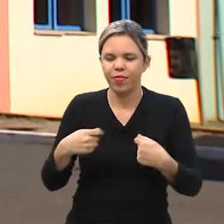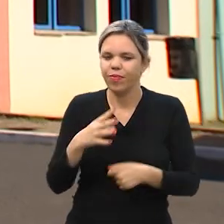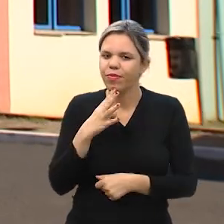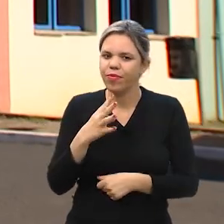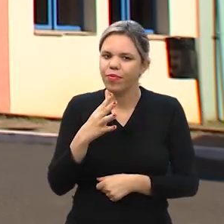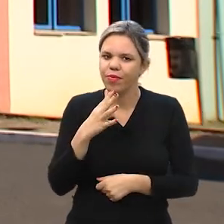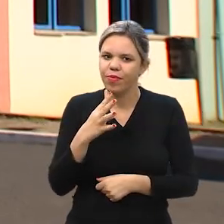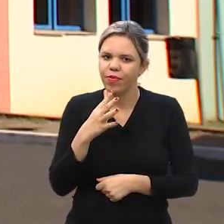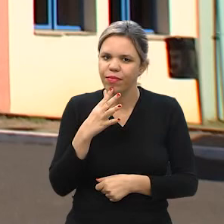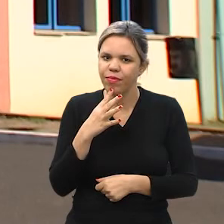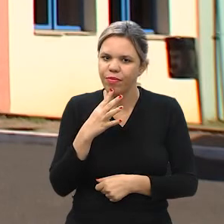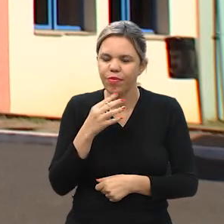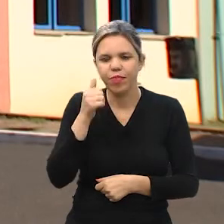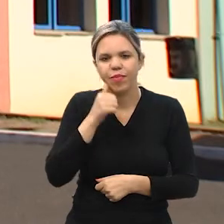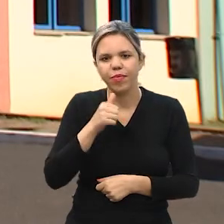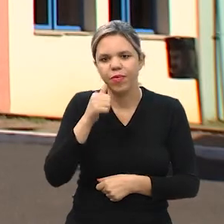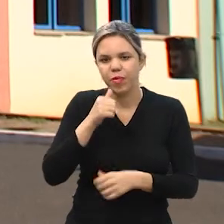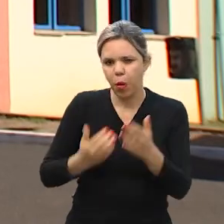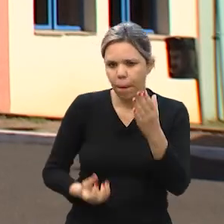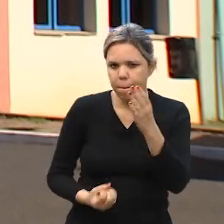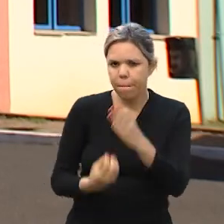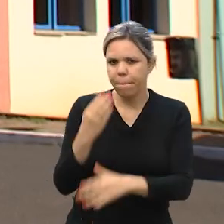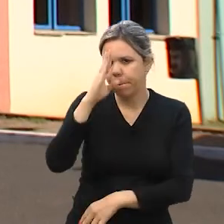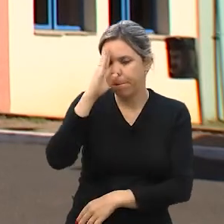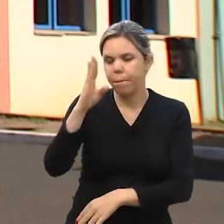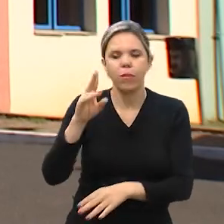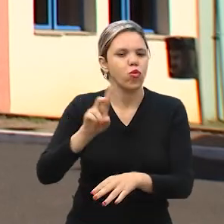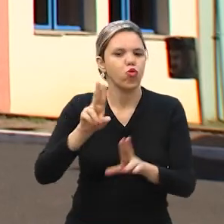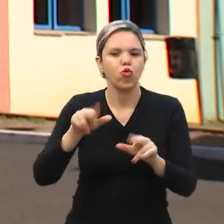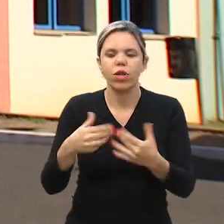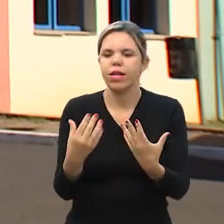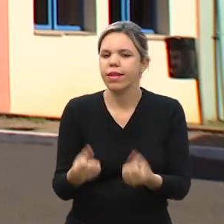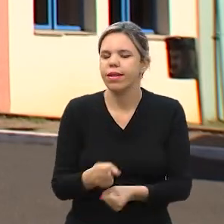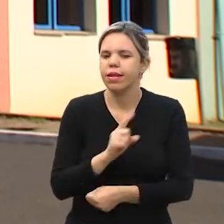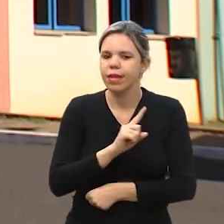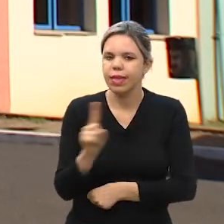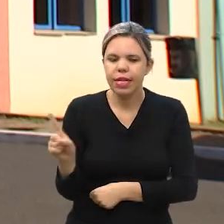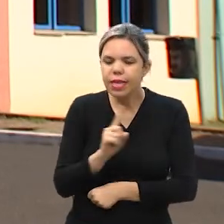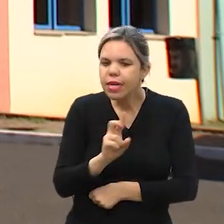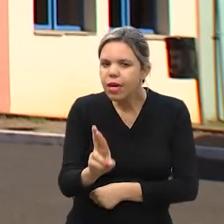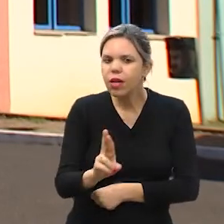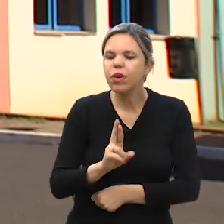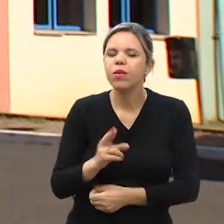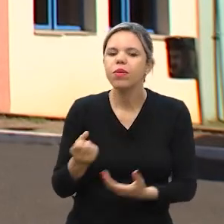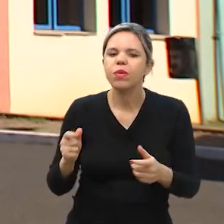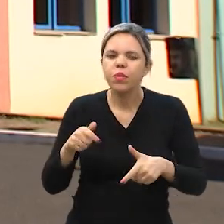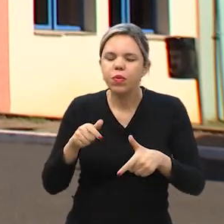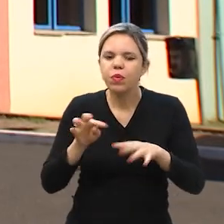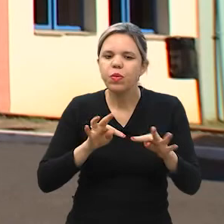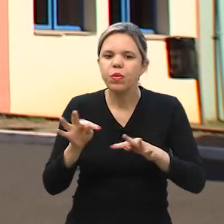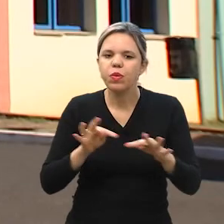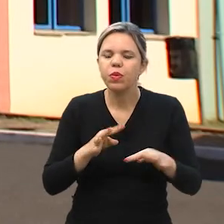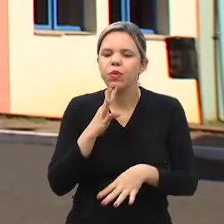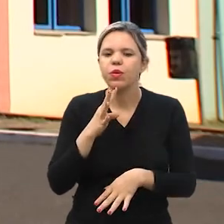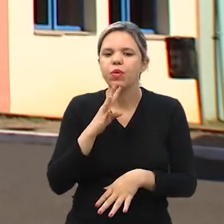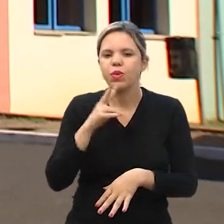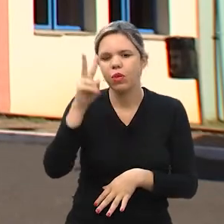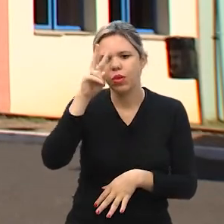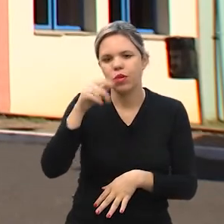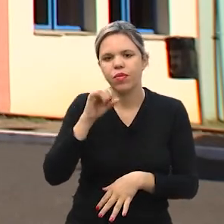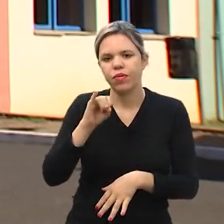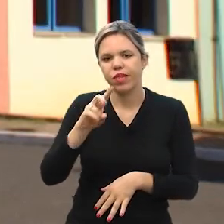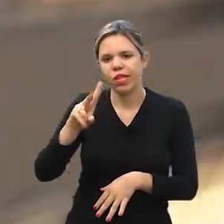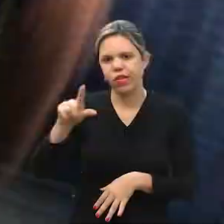conhecer uma mulher pioneira que nunca aceitou não como resposta. Hoje, nós vamos conhecer a história de vida de